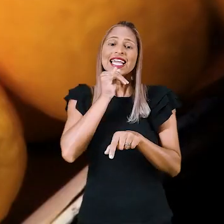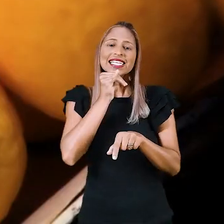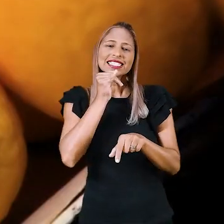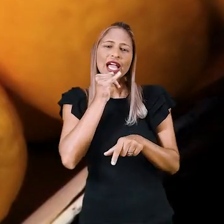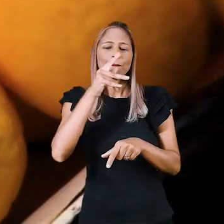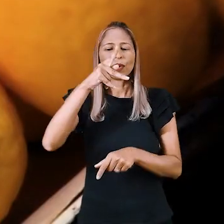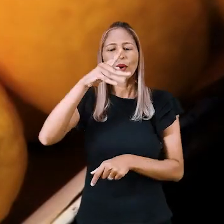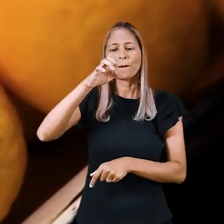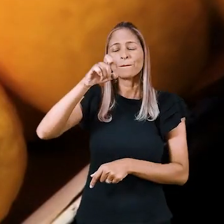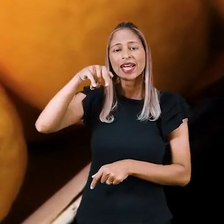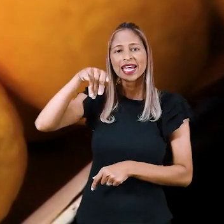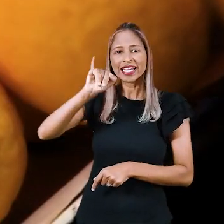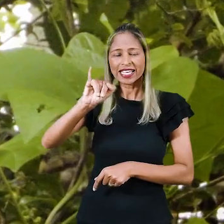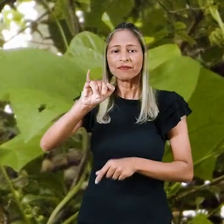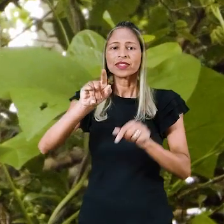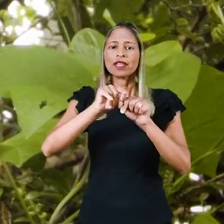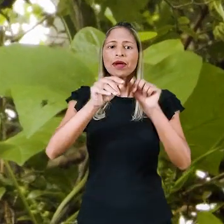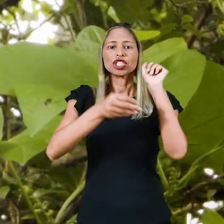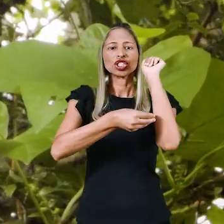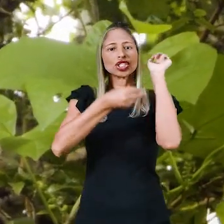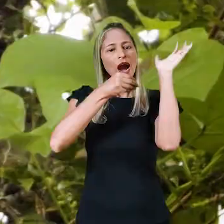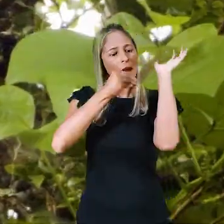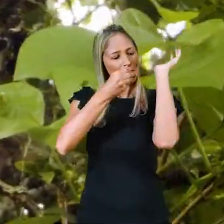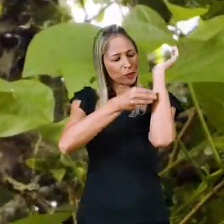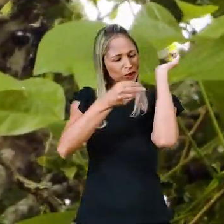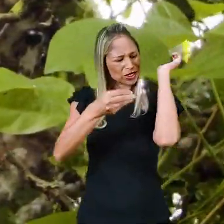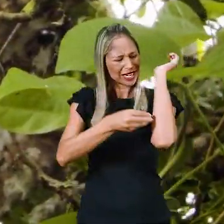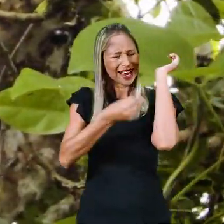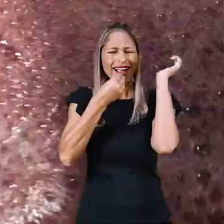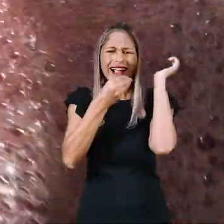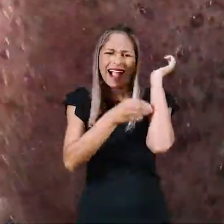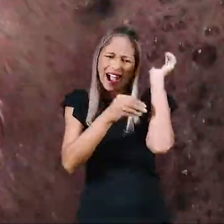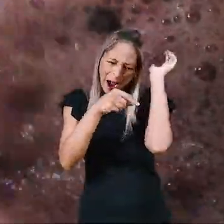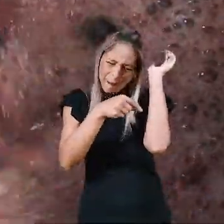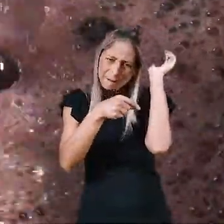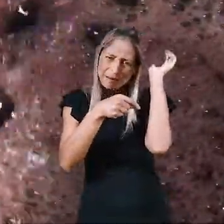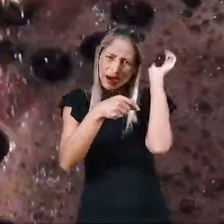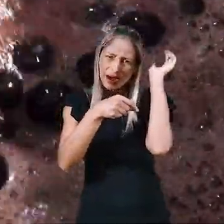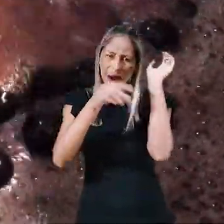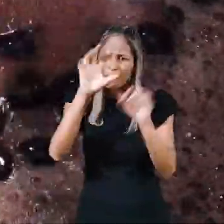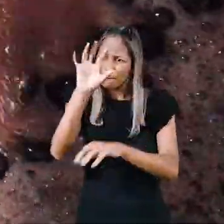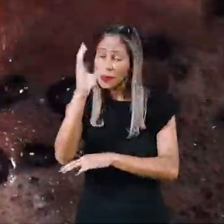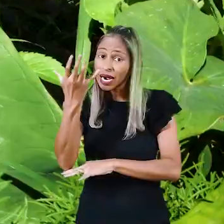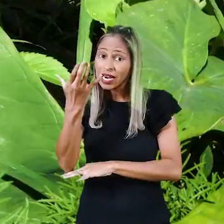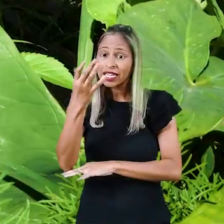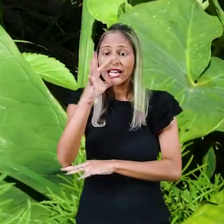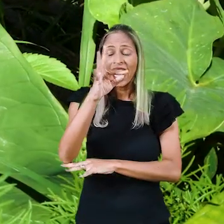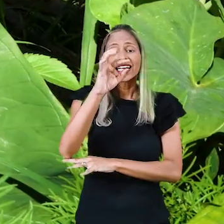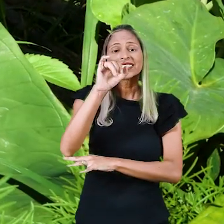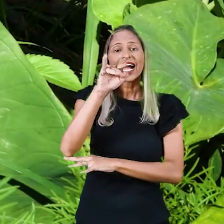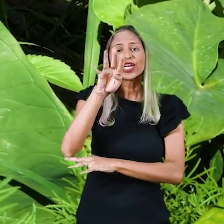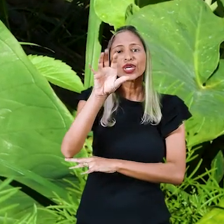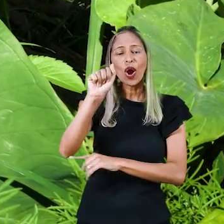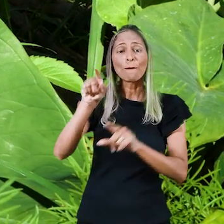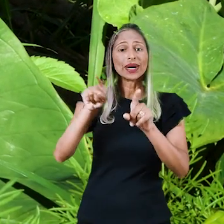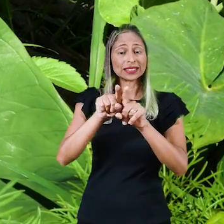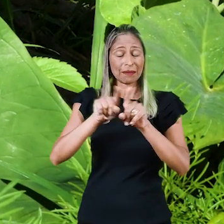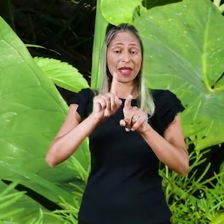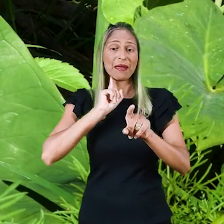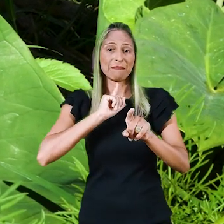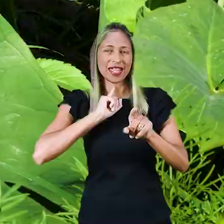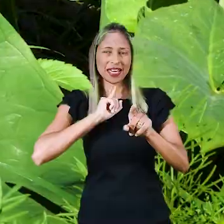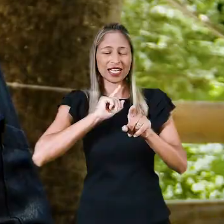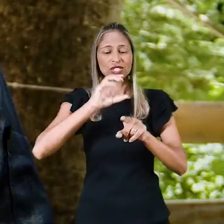pode citar os exemplos aí do piqui, o exemplo da jabuticaba, mas como assim, né? Jabuticaba ser uma punk, a taioba até para a gente de